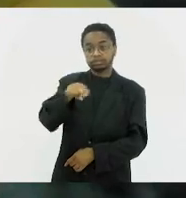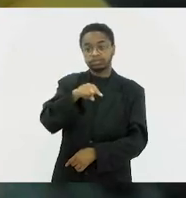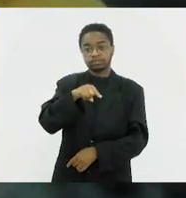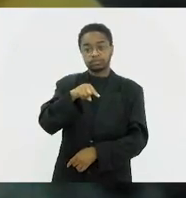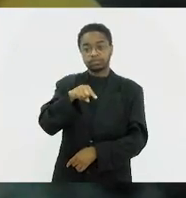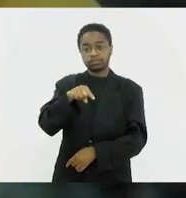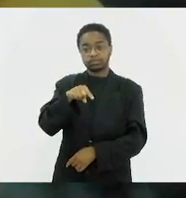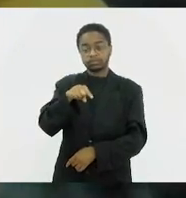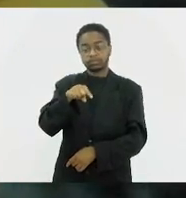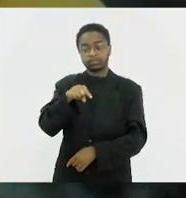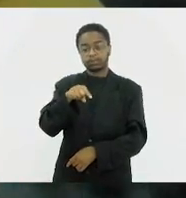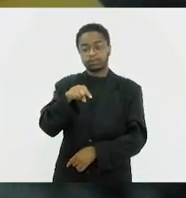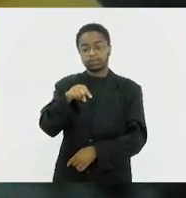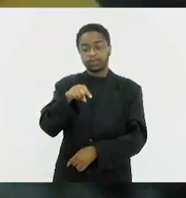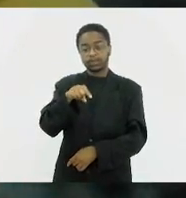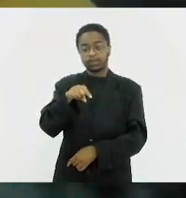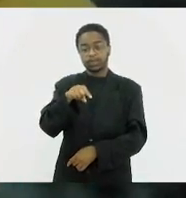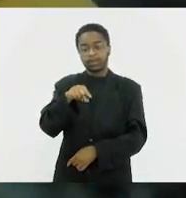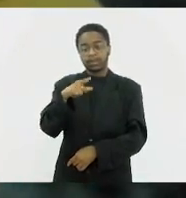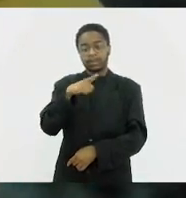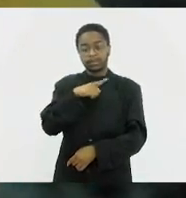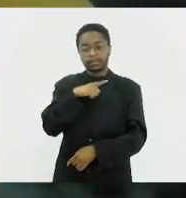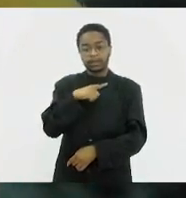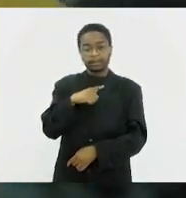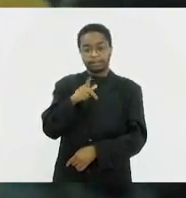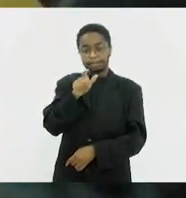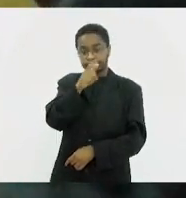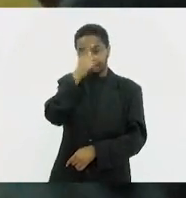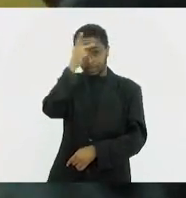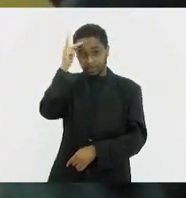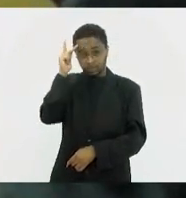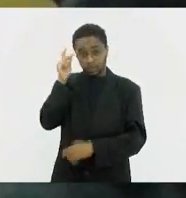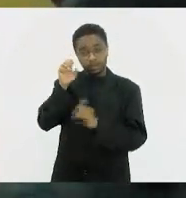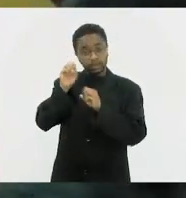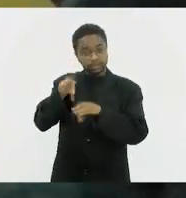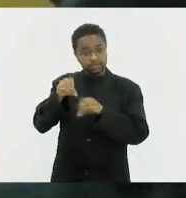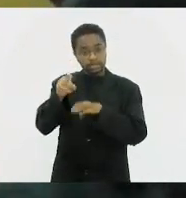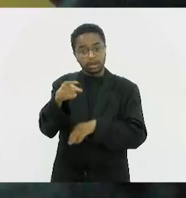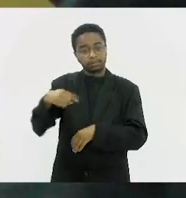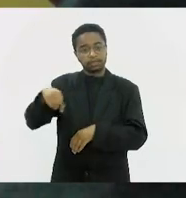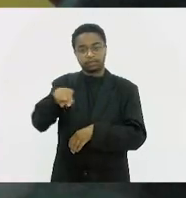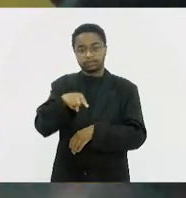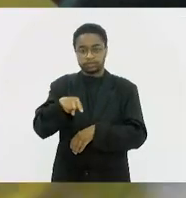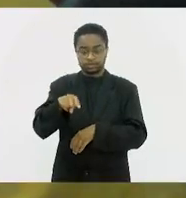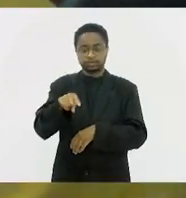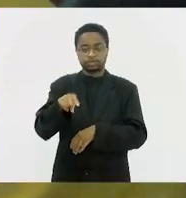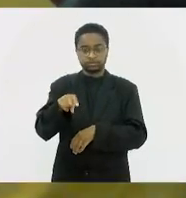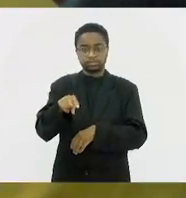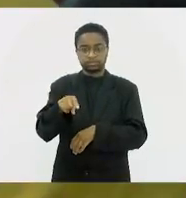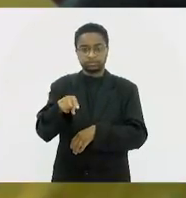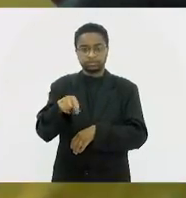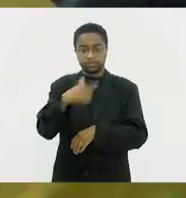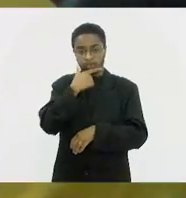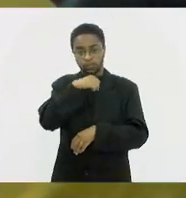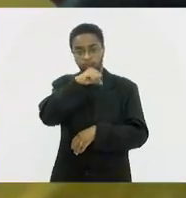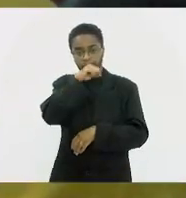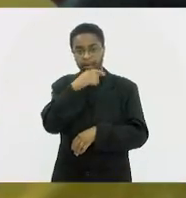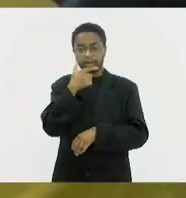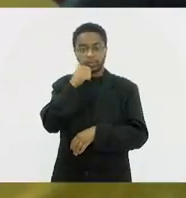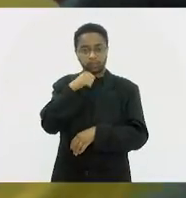foram criados por pessoas que ensinaram esse princípio para vocês, seu pai e sua